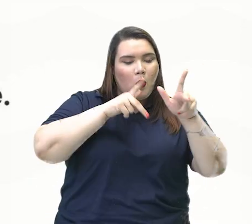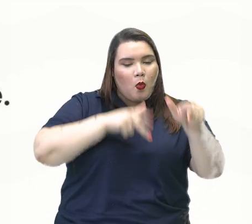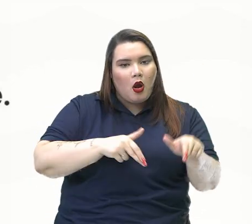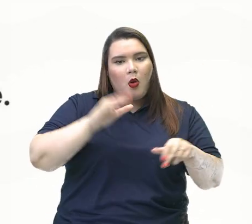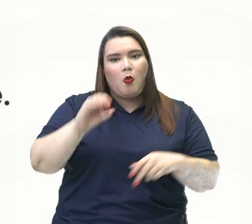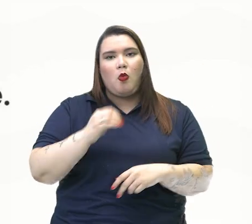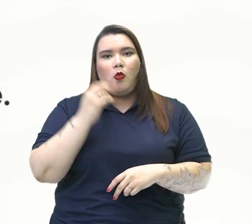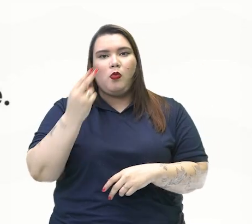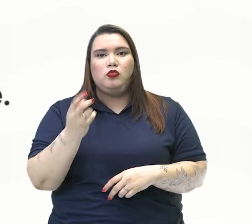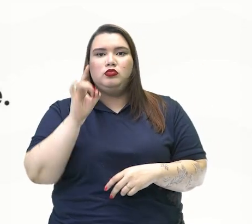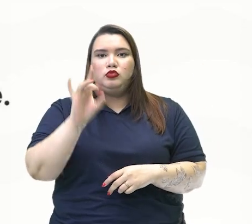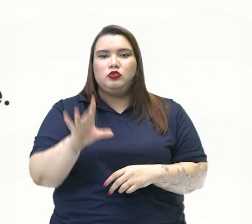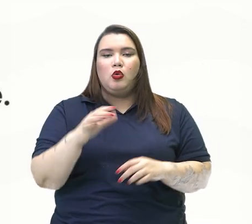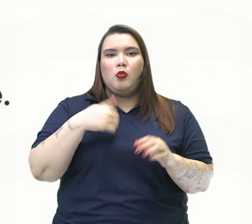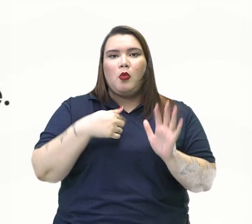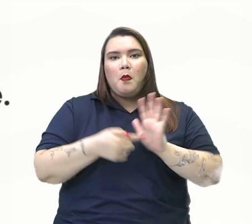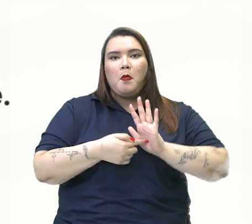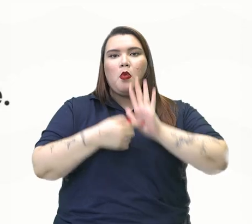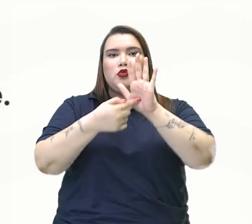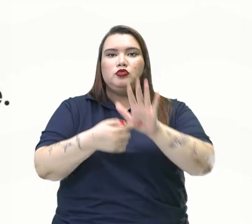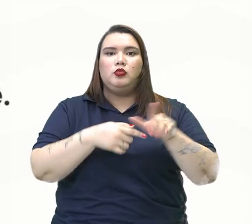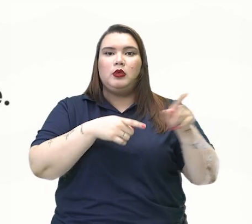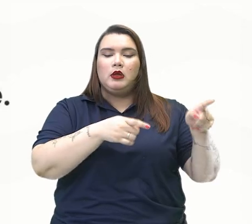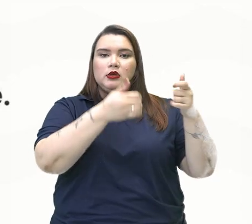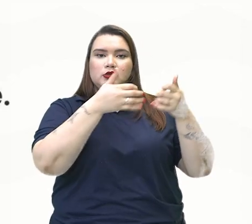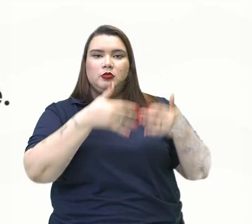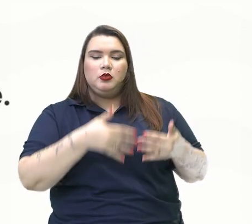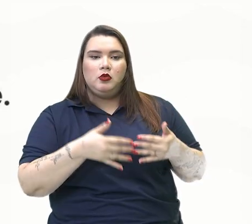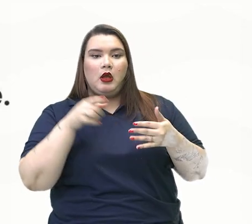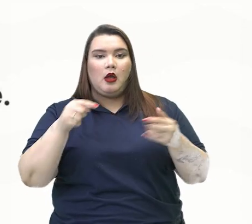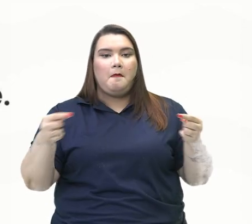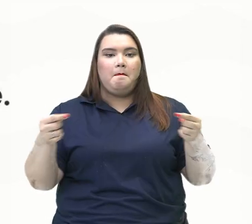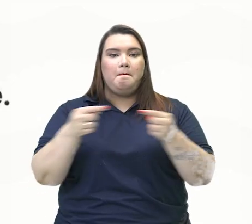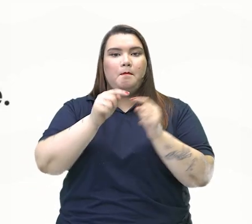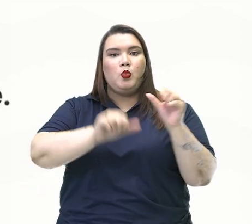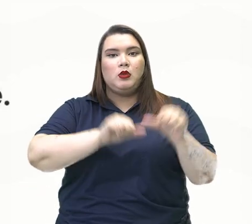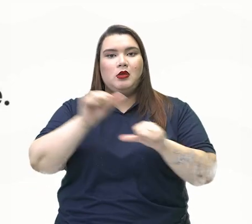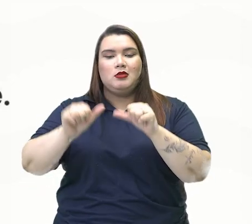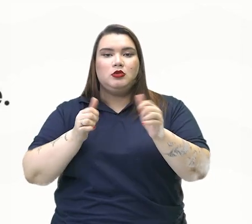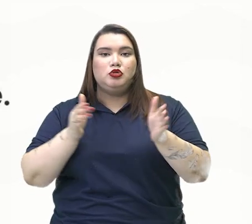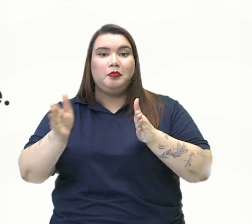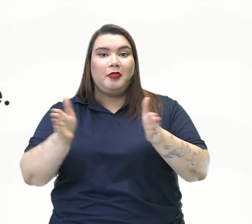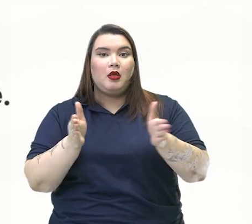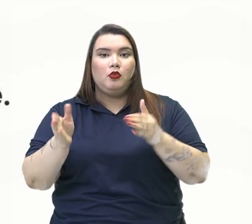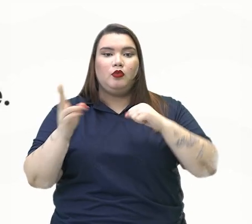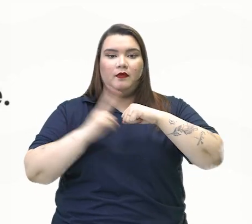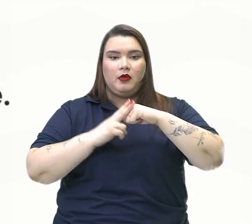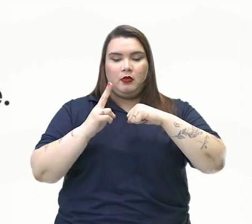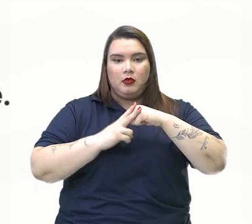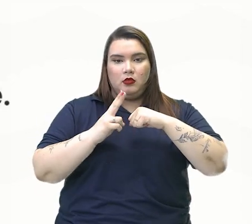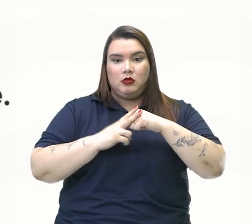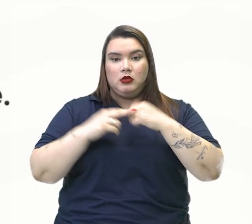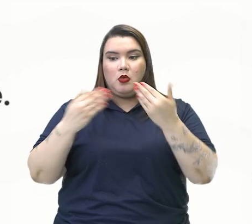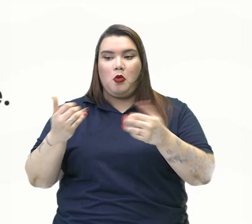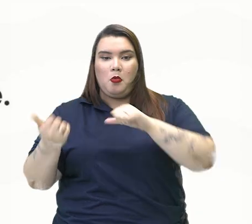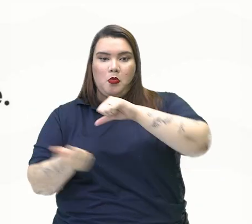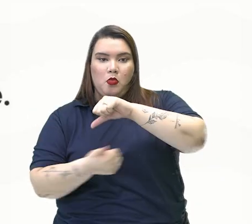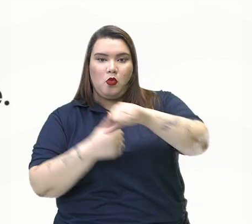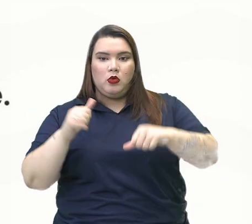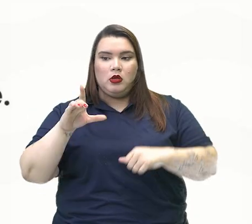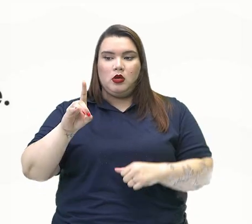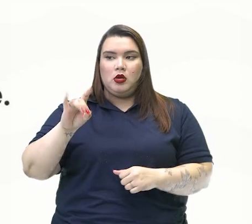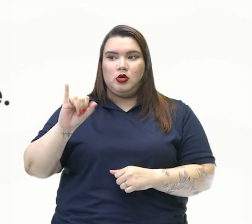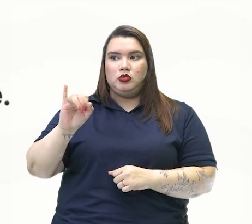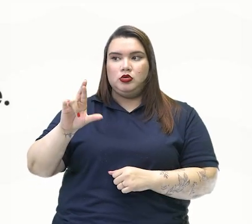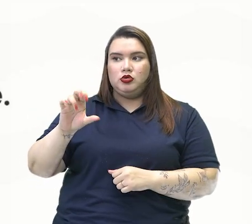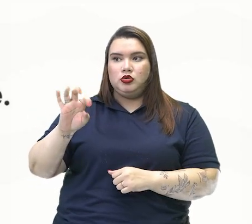indireto, aliás, direto para o indireto. Então, as mudanças de tempos verbais. Ao passar do discurso direto para o indireto, geralmente